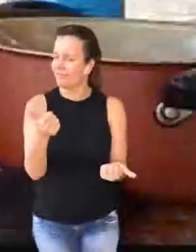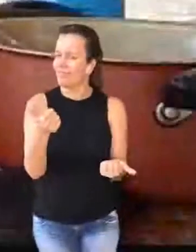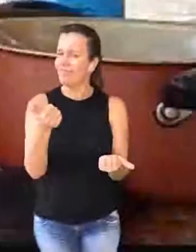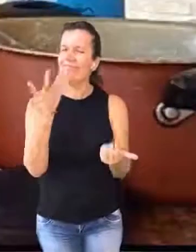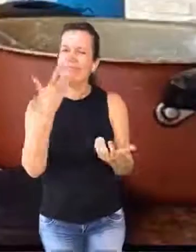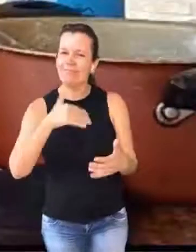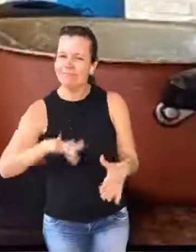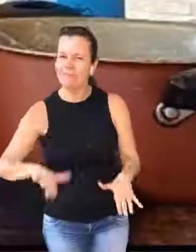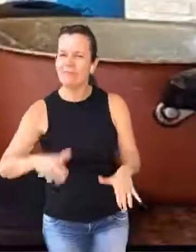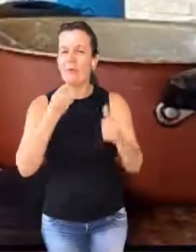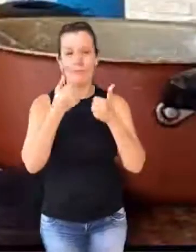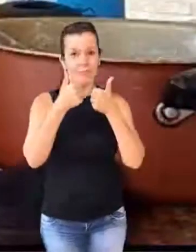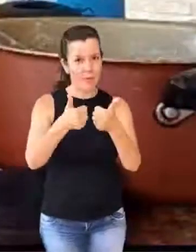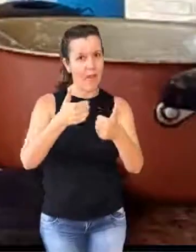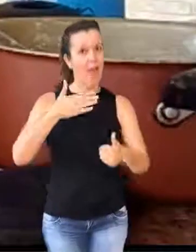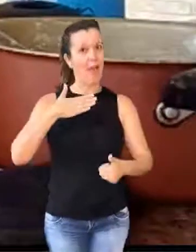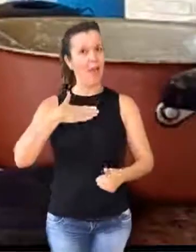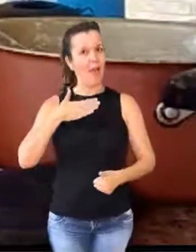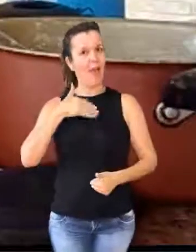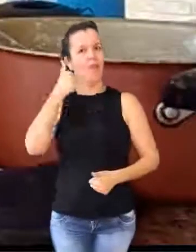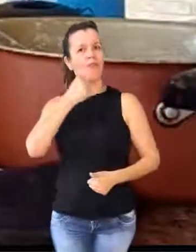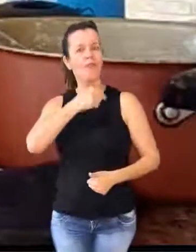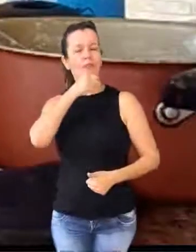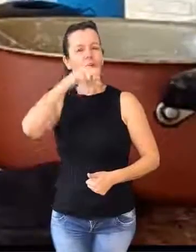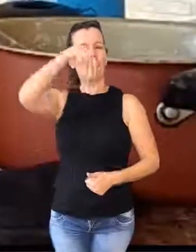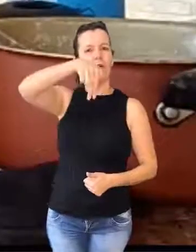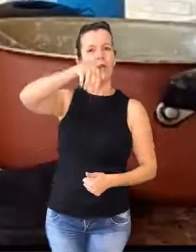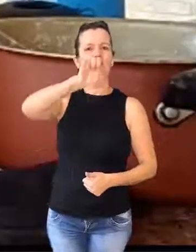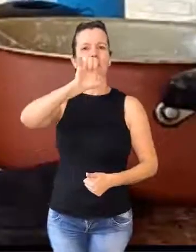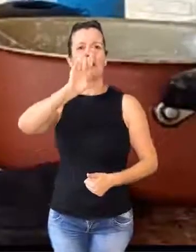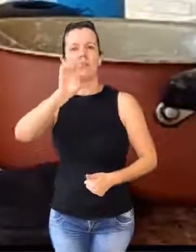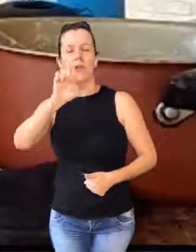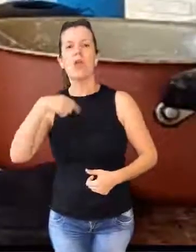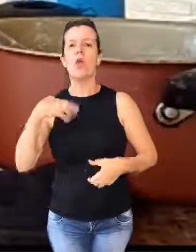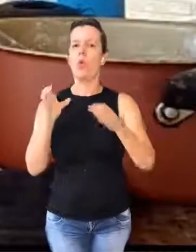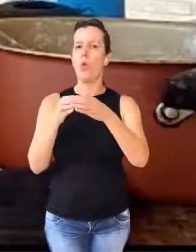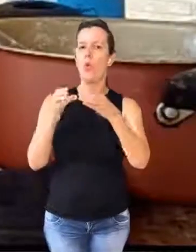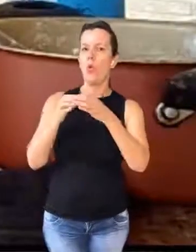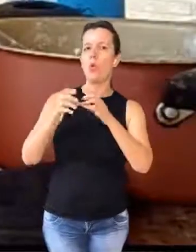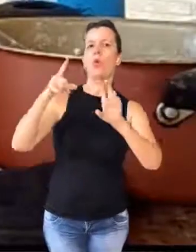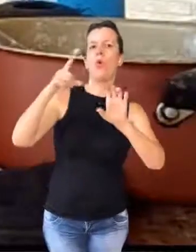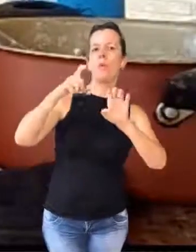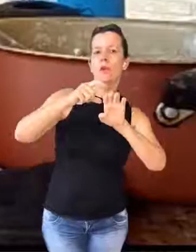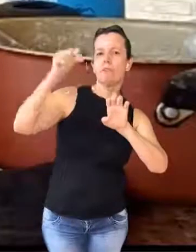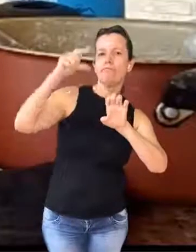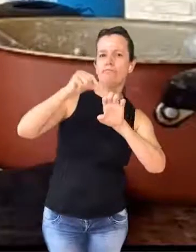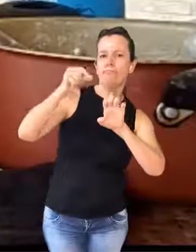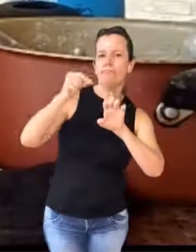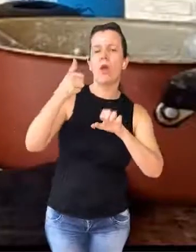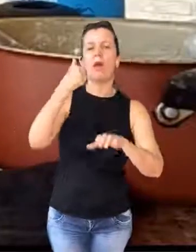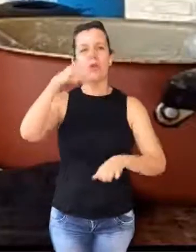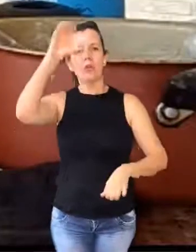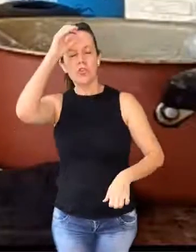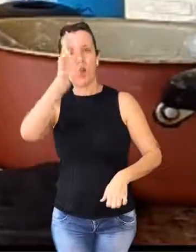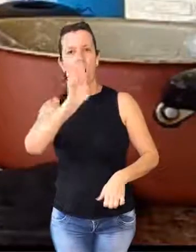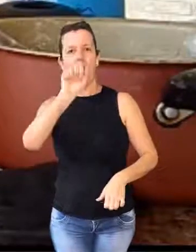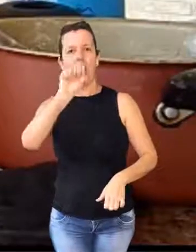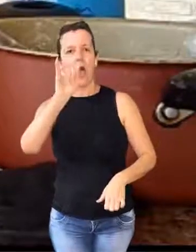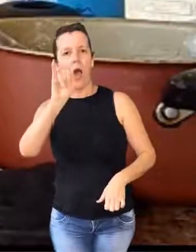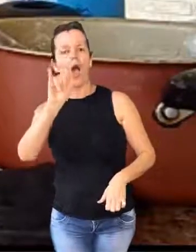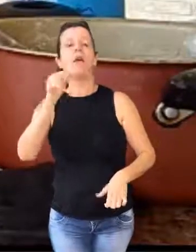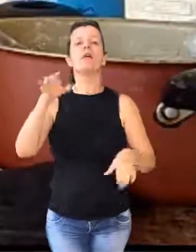Olá, galerinha! Tudo bem com vocês? Aqui é a Vovó Neide, a equipe do empreendedorismo, com a